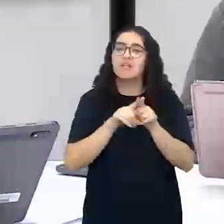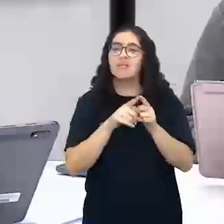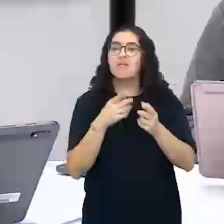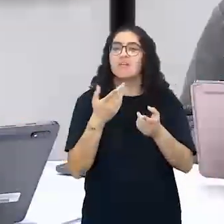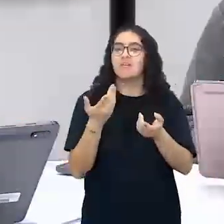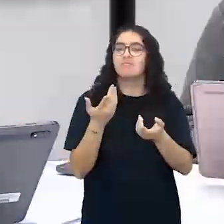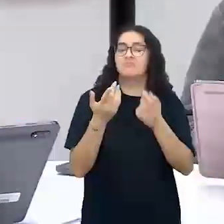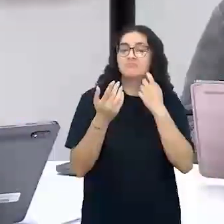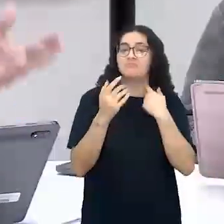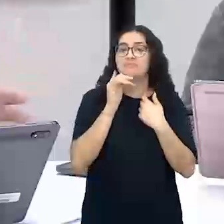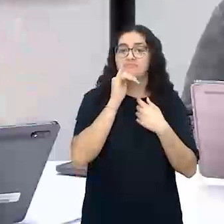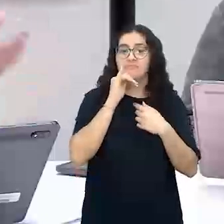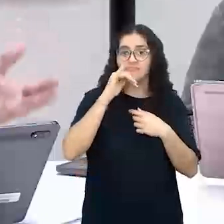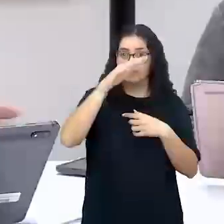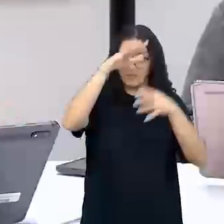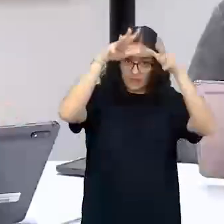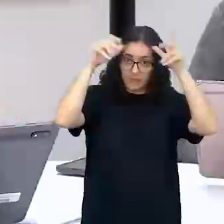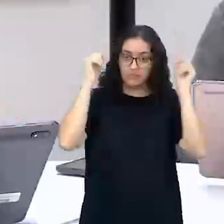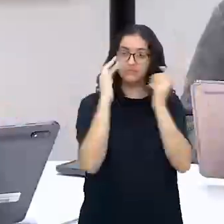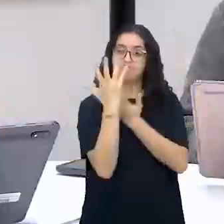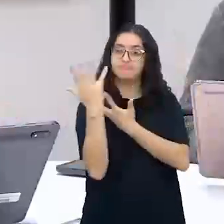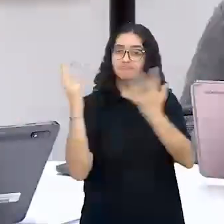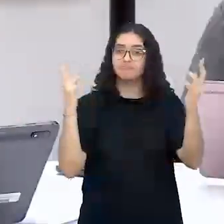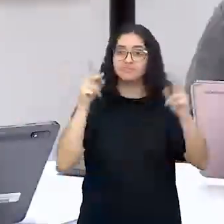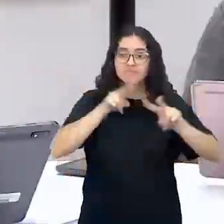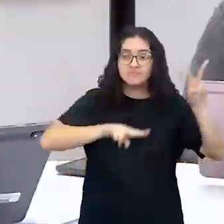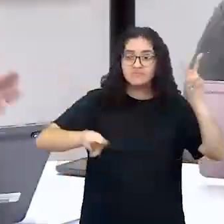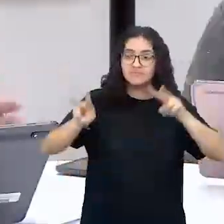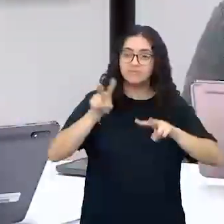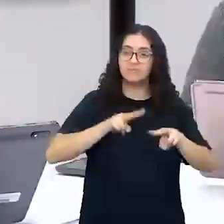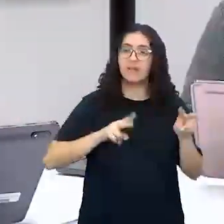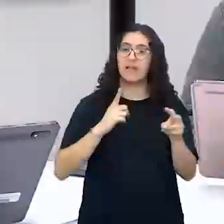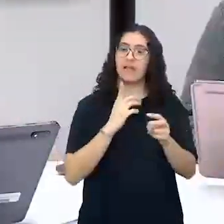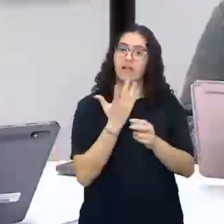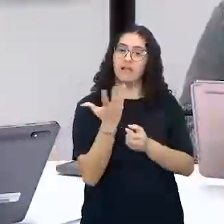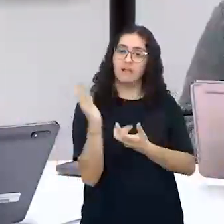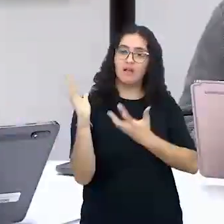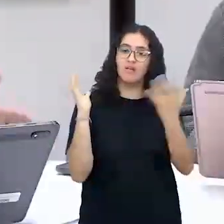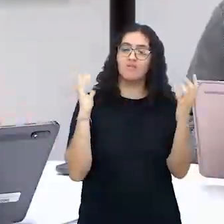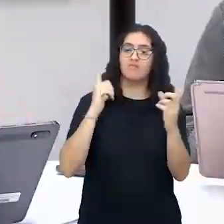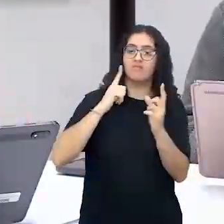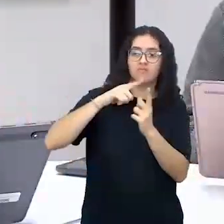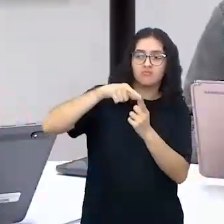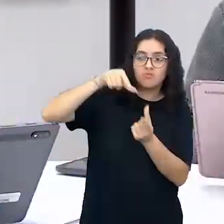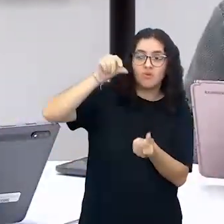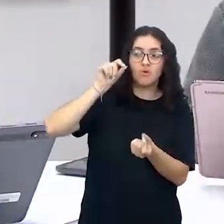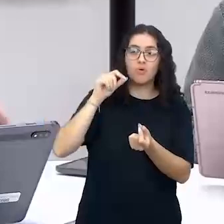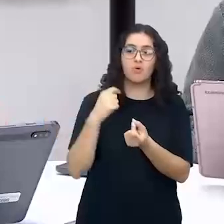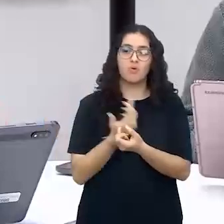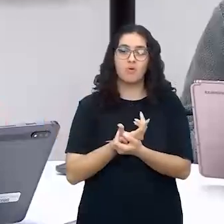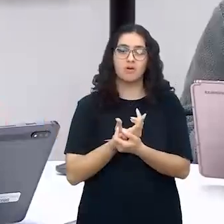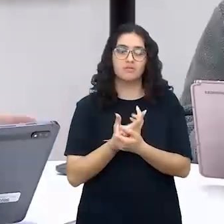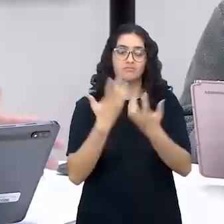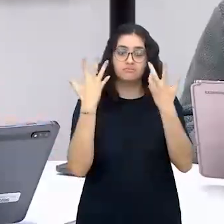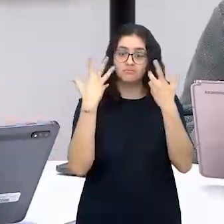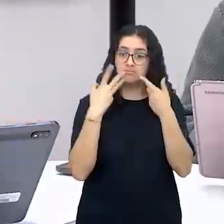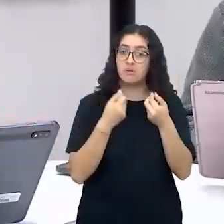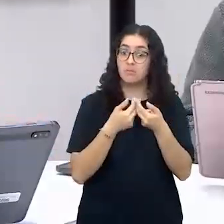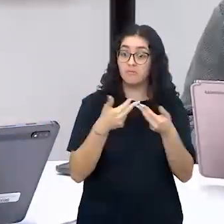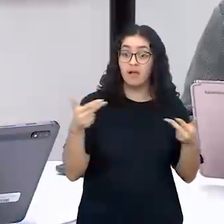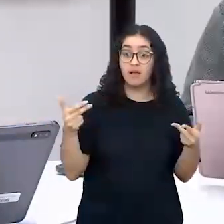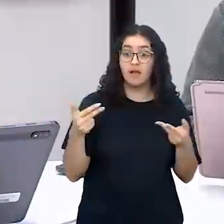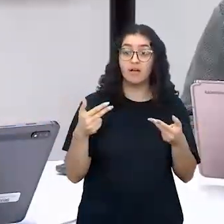você tem lá milhares, aquela exuberância toda de árvores, folhas, enfim, animais,